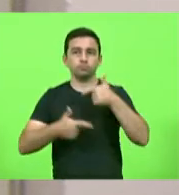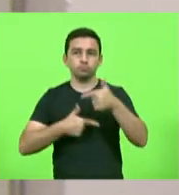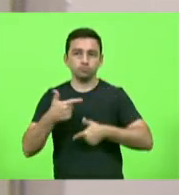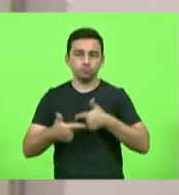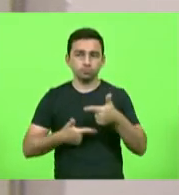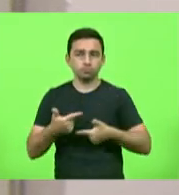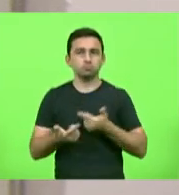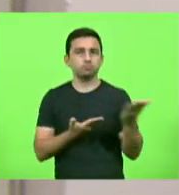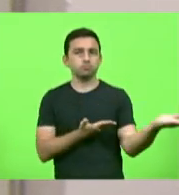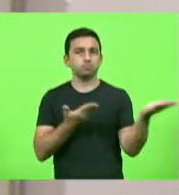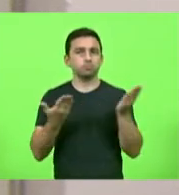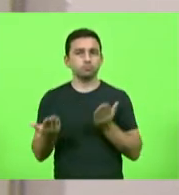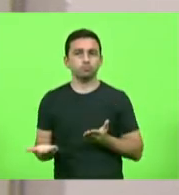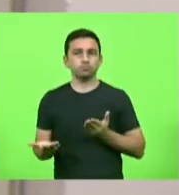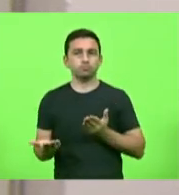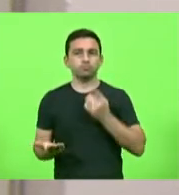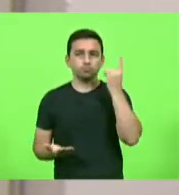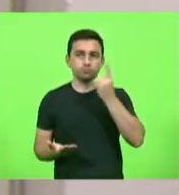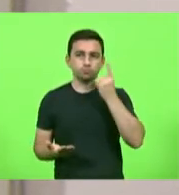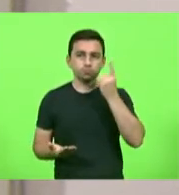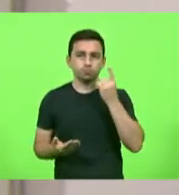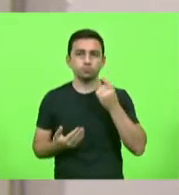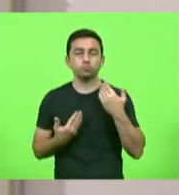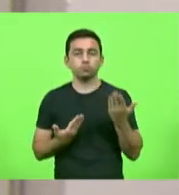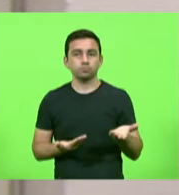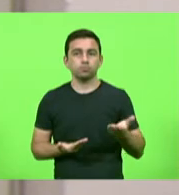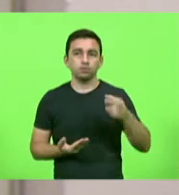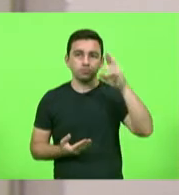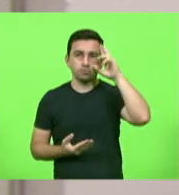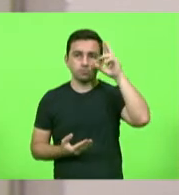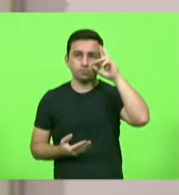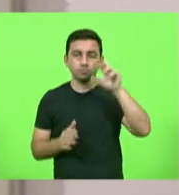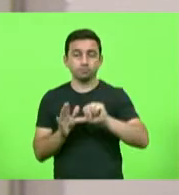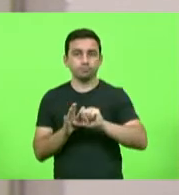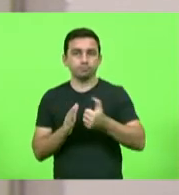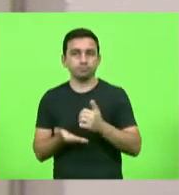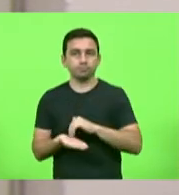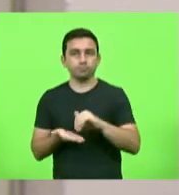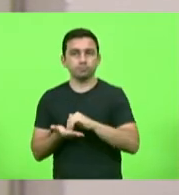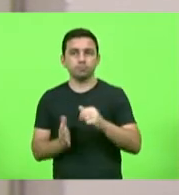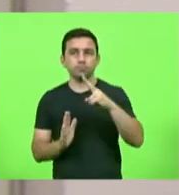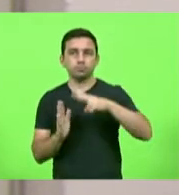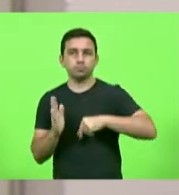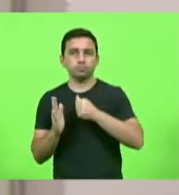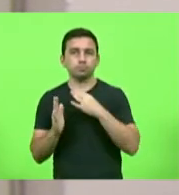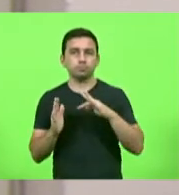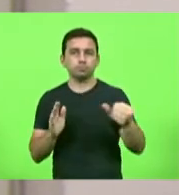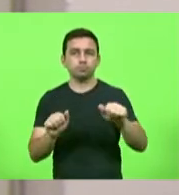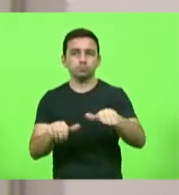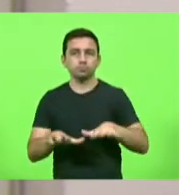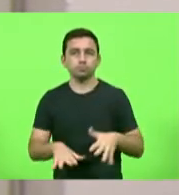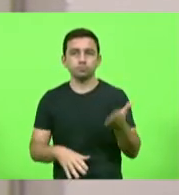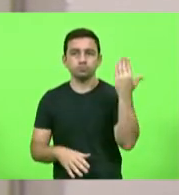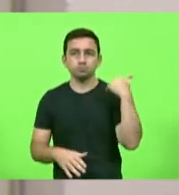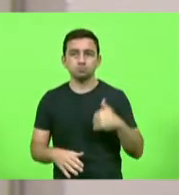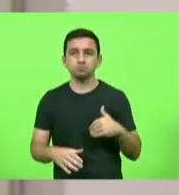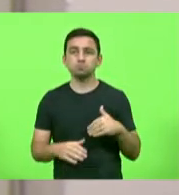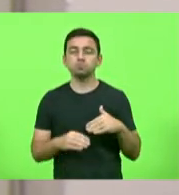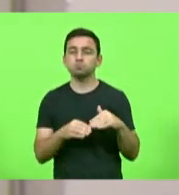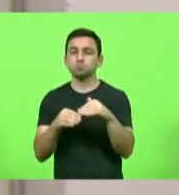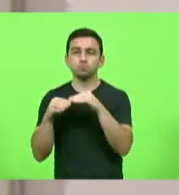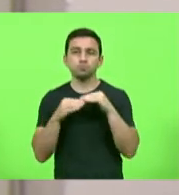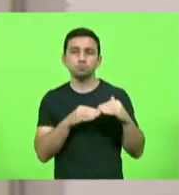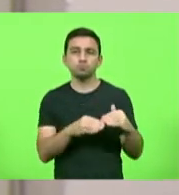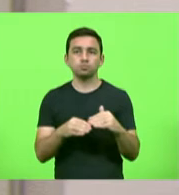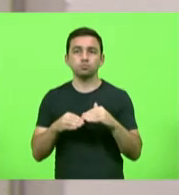e convidou o senhor deputado Ricardo Alba, primeiro secretário, para proceder à leitura da ata da sessão anterior que, em